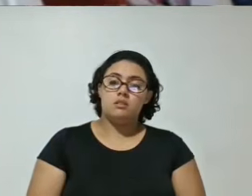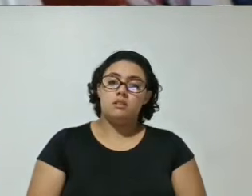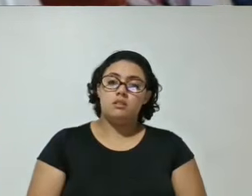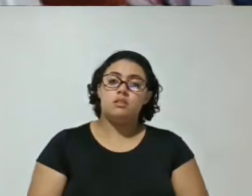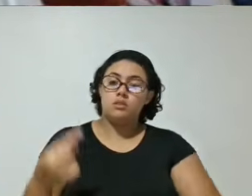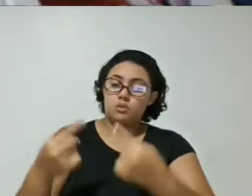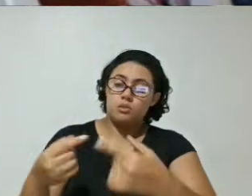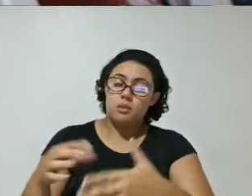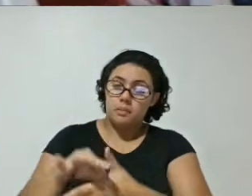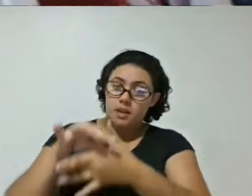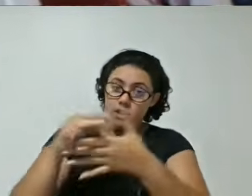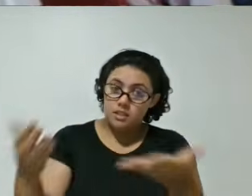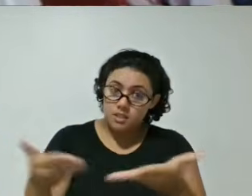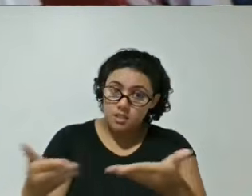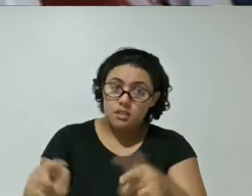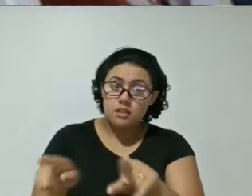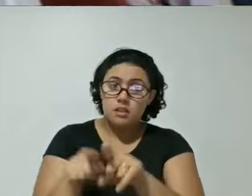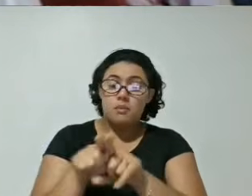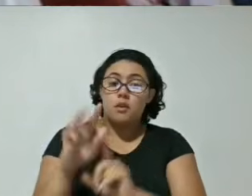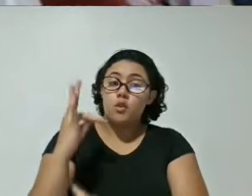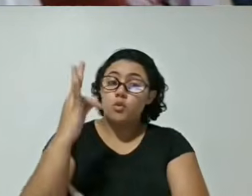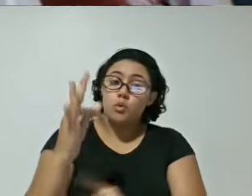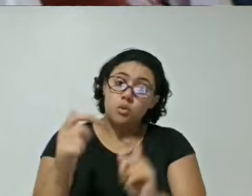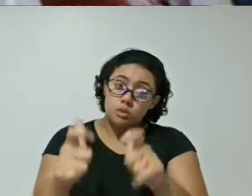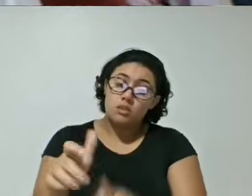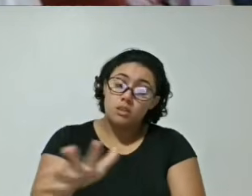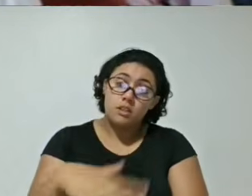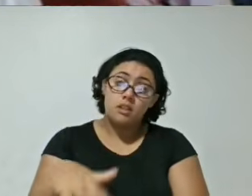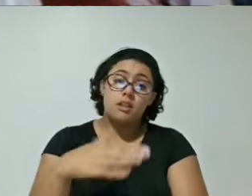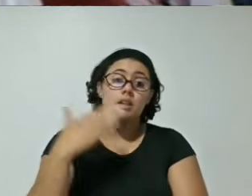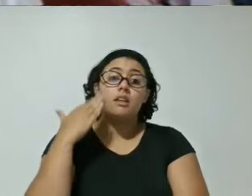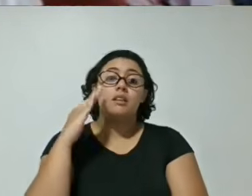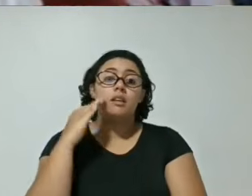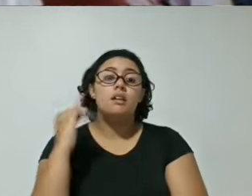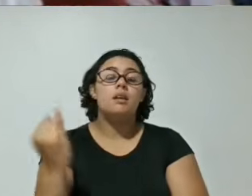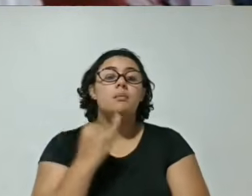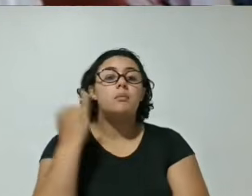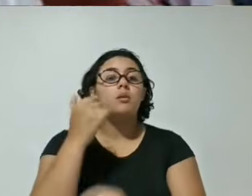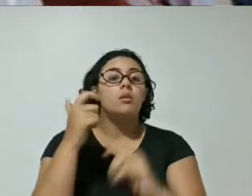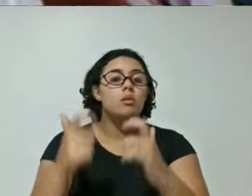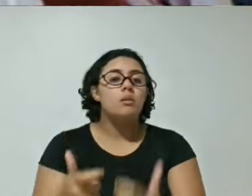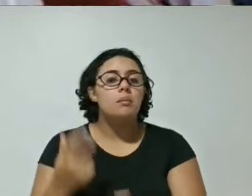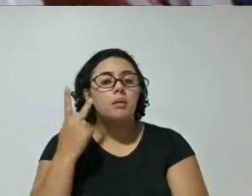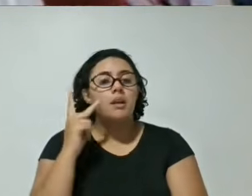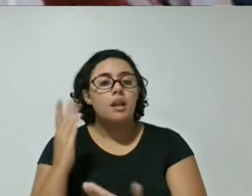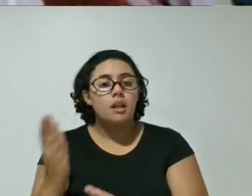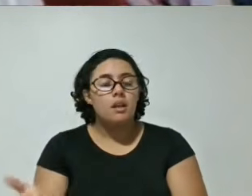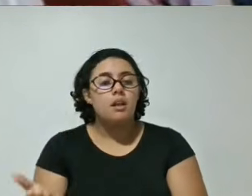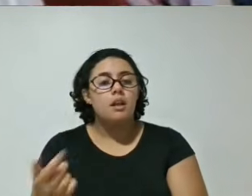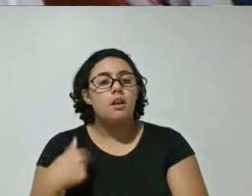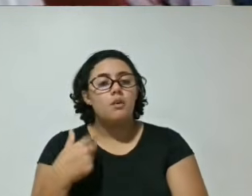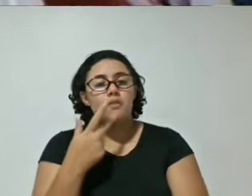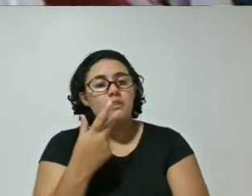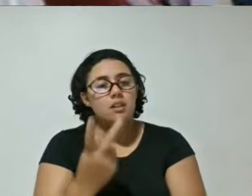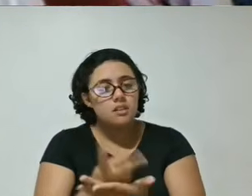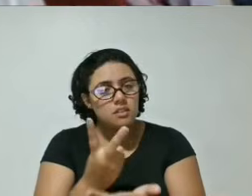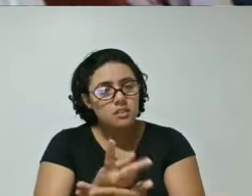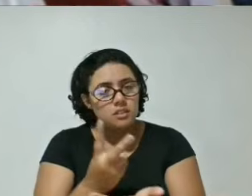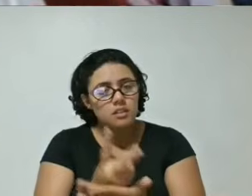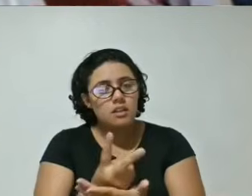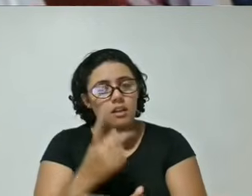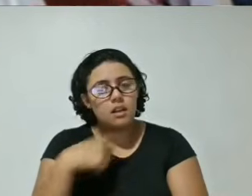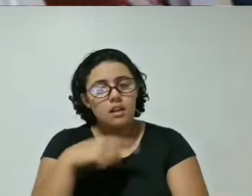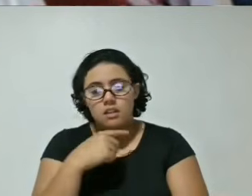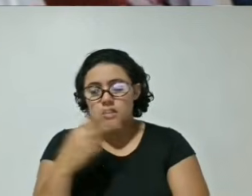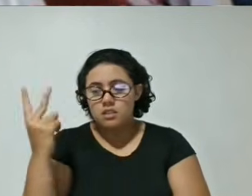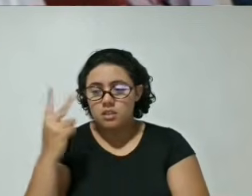futuro do espaço, né? Exatamente, entendendo a importância desse lugar. Para ele mesmo. Eu falo isso aqui quando a gente teve a segunda